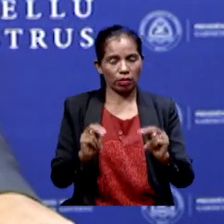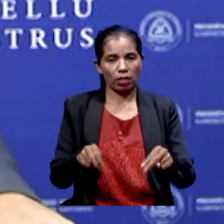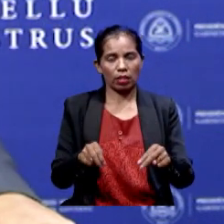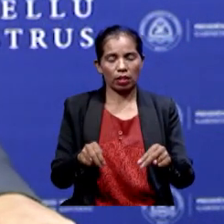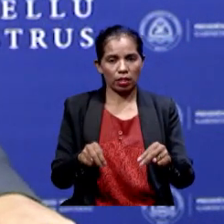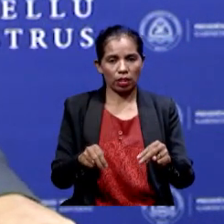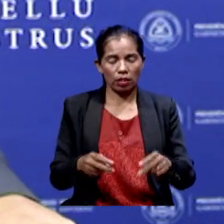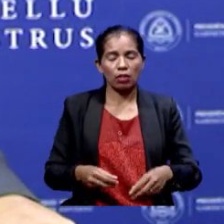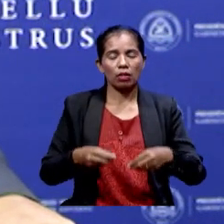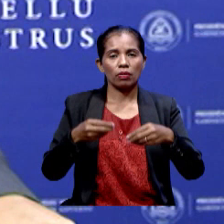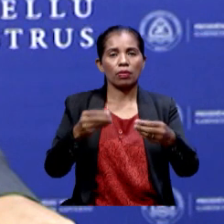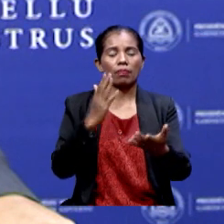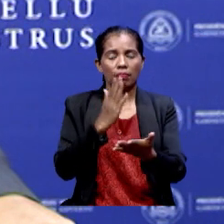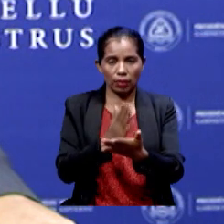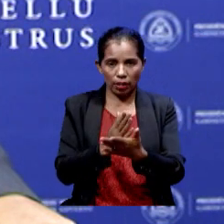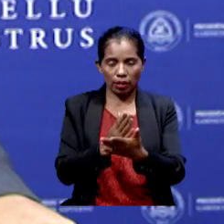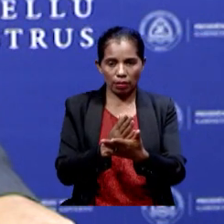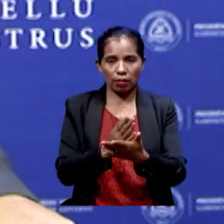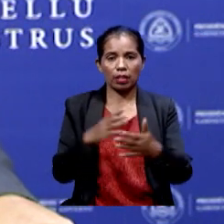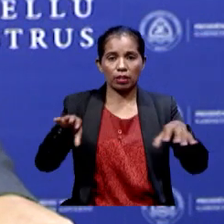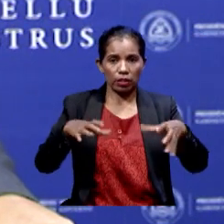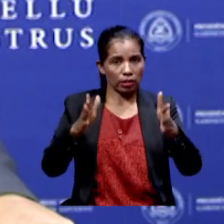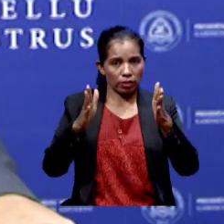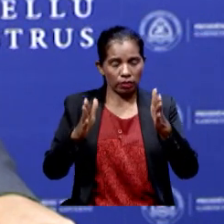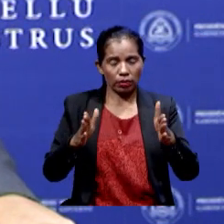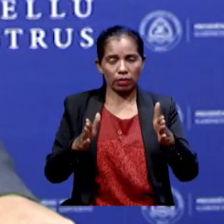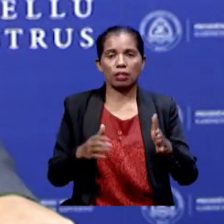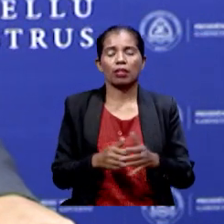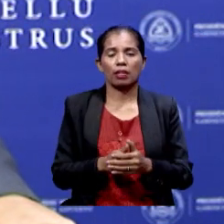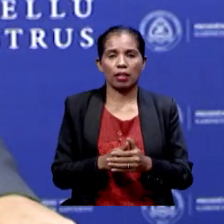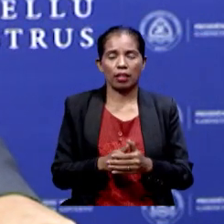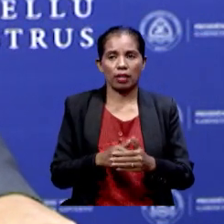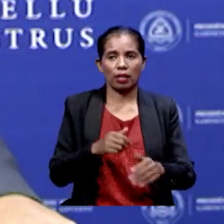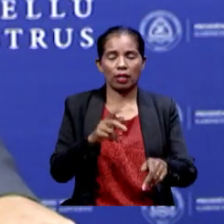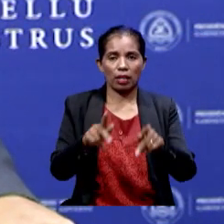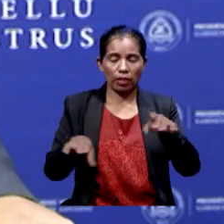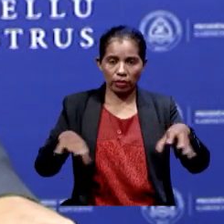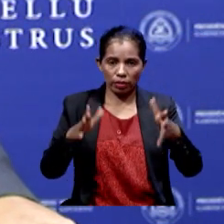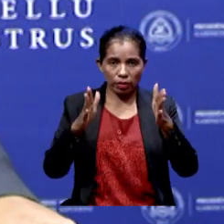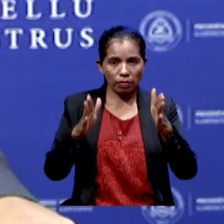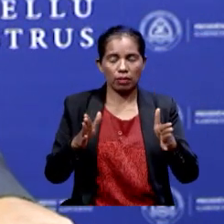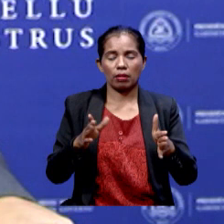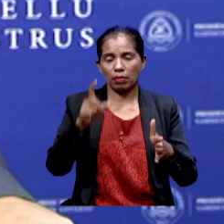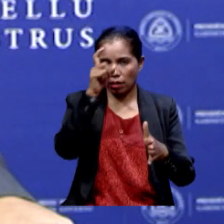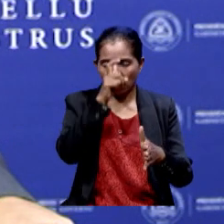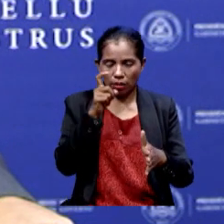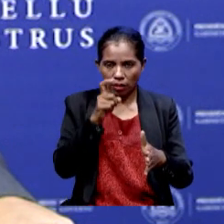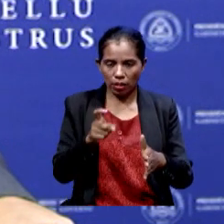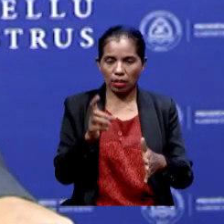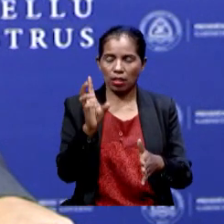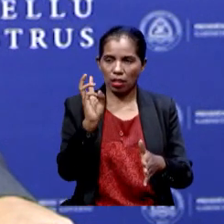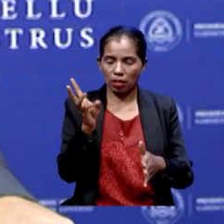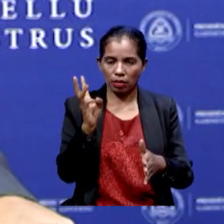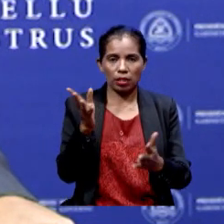reforma ca pensão ba funcionário CNB uma rotina